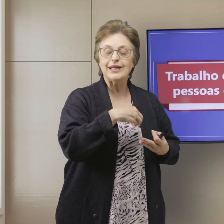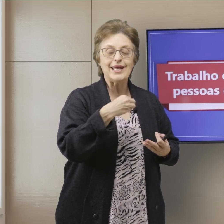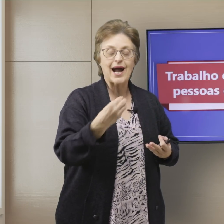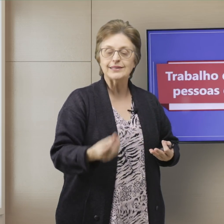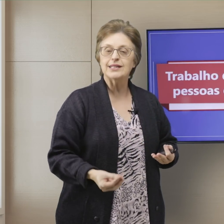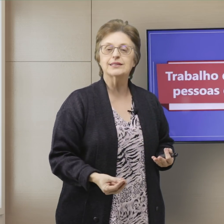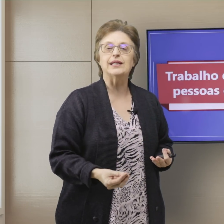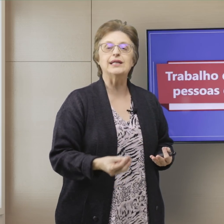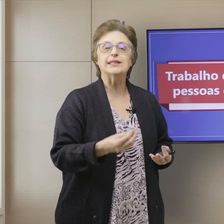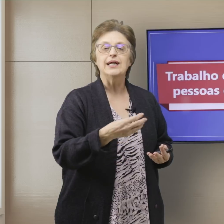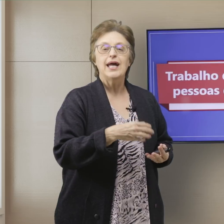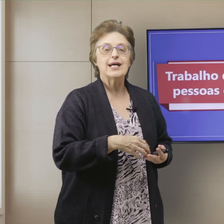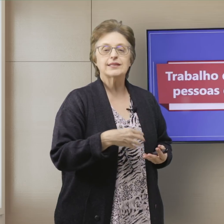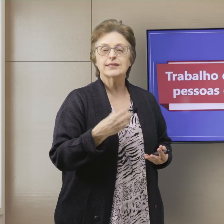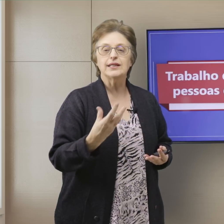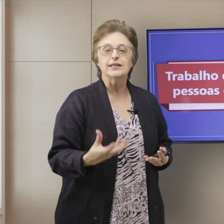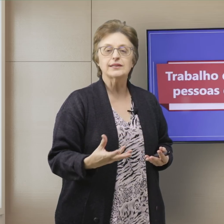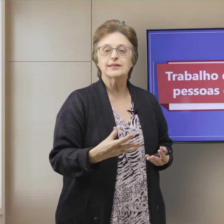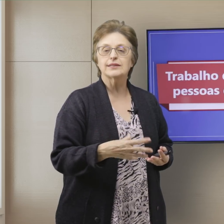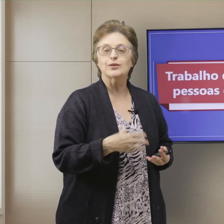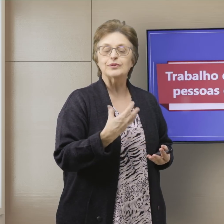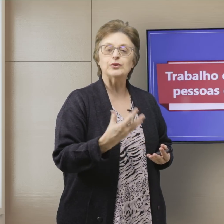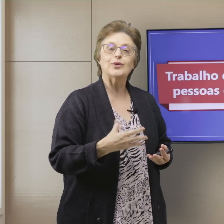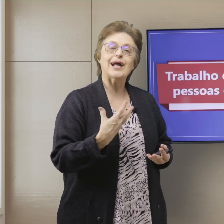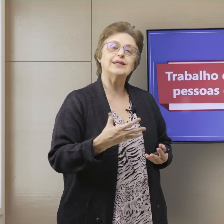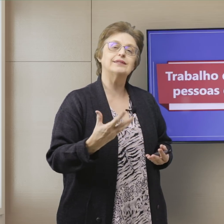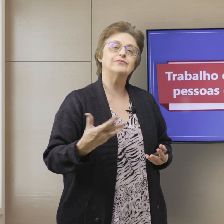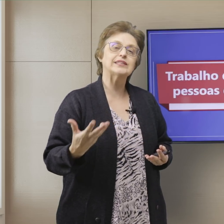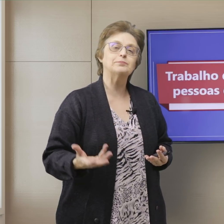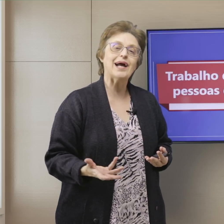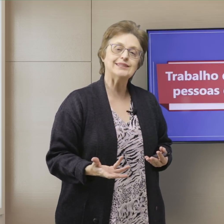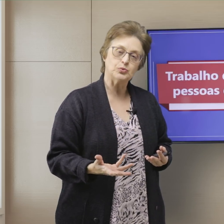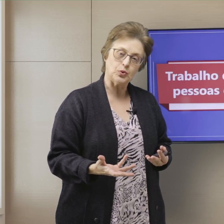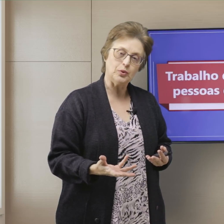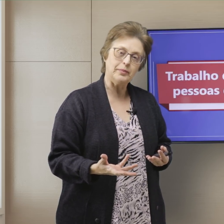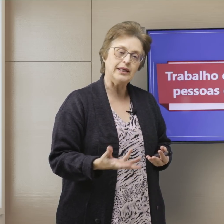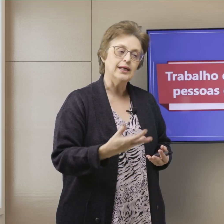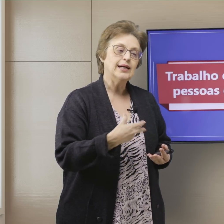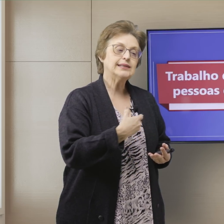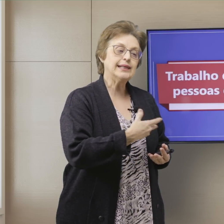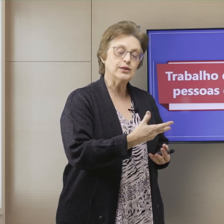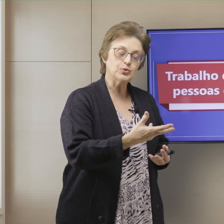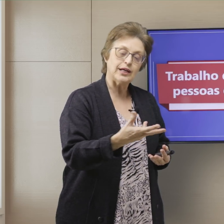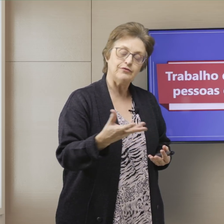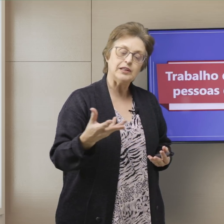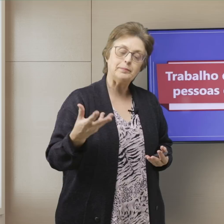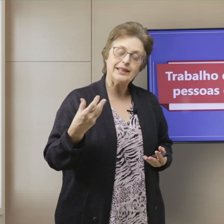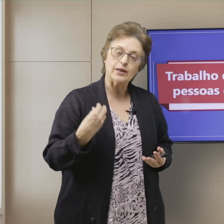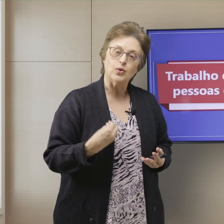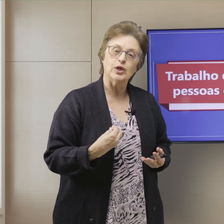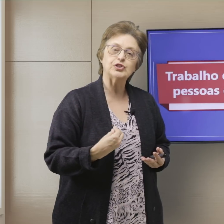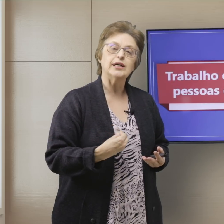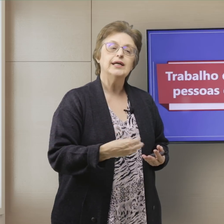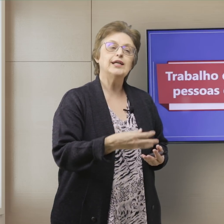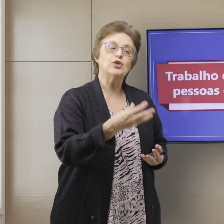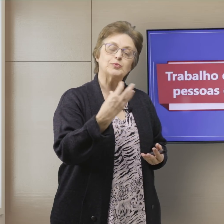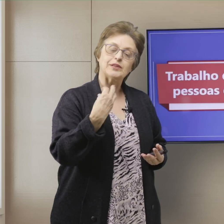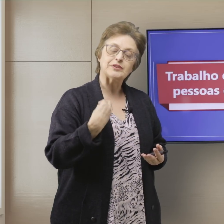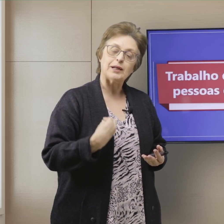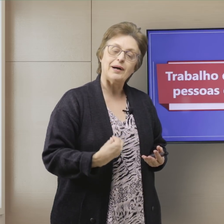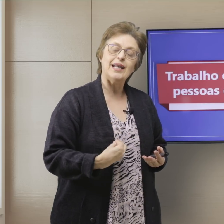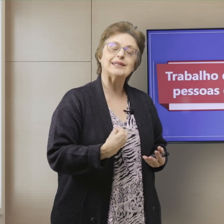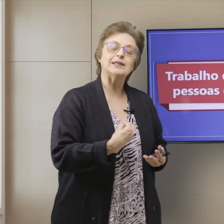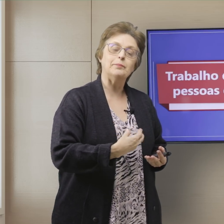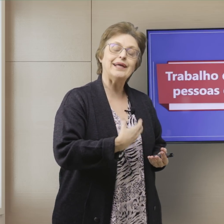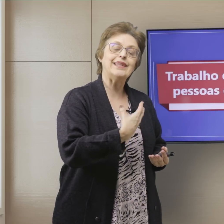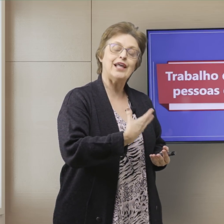para auxiliar na escrita. Essas crianças elas estão tendo cada vez mais autonomia, tanto na vida pedagógica, e nós